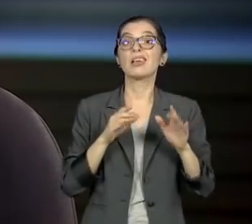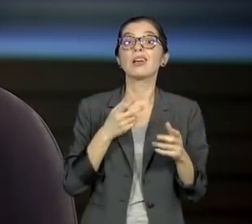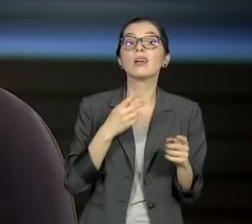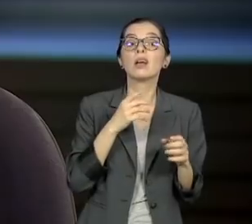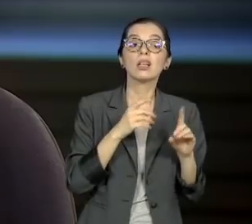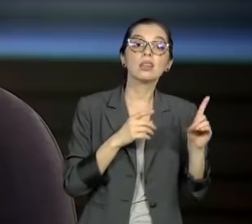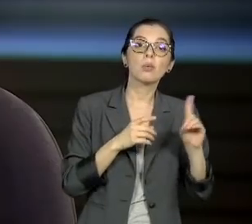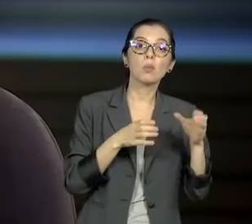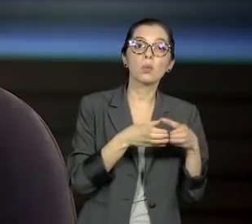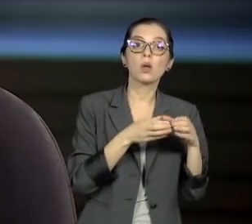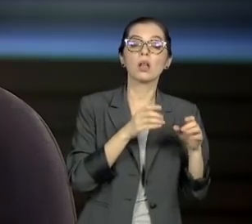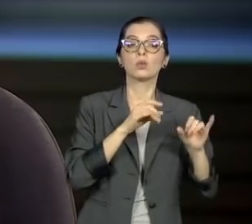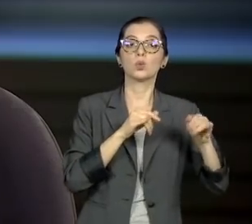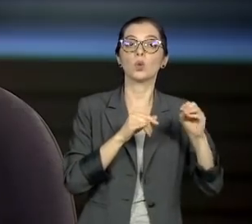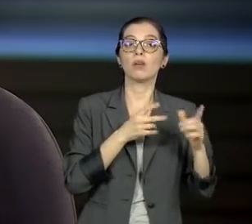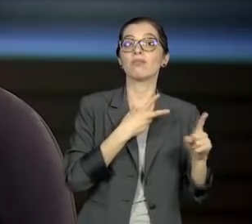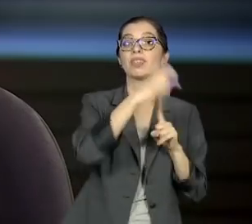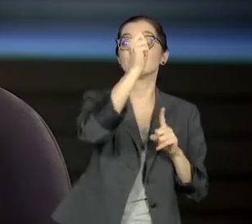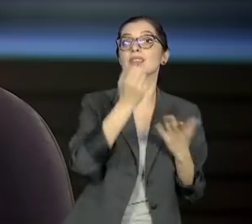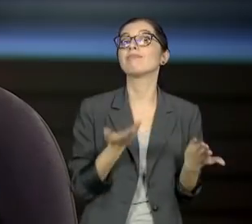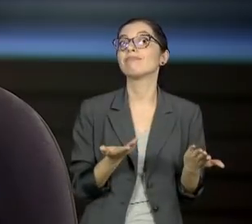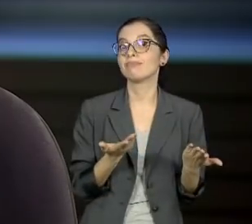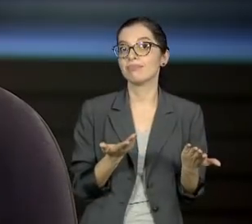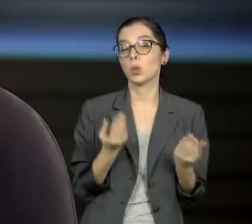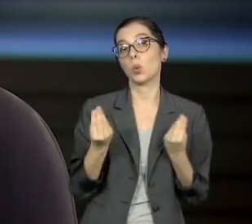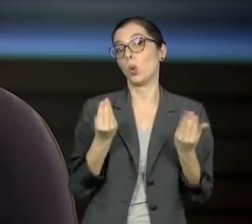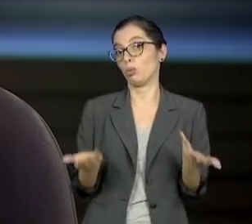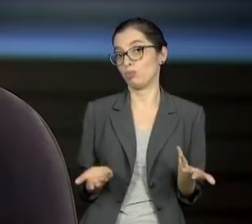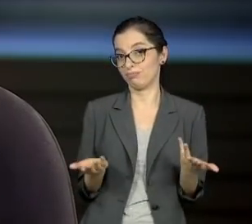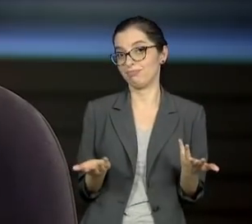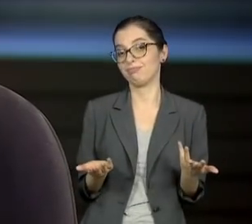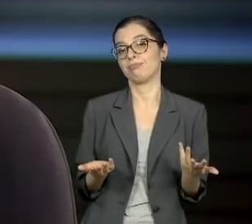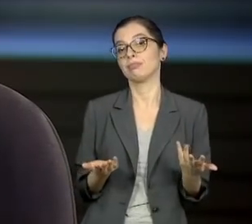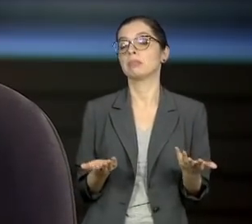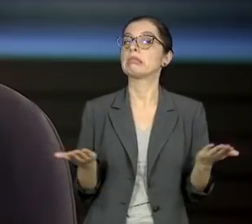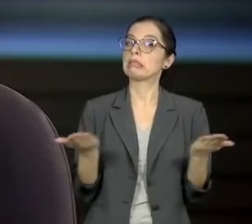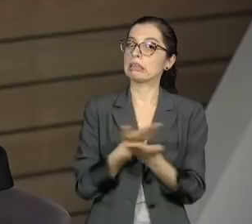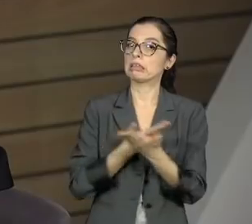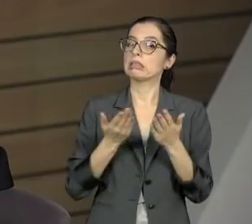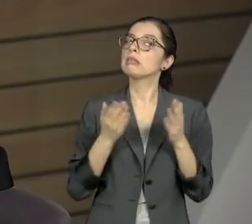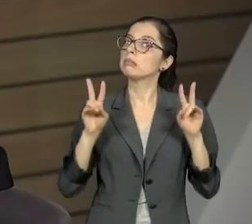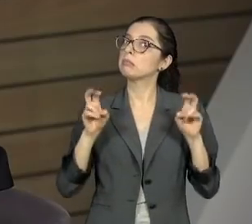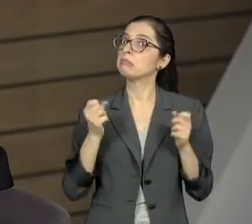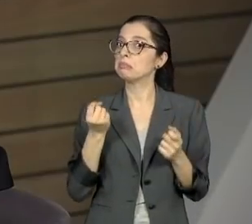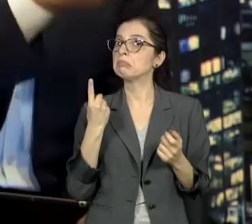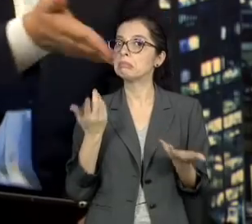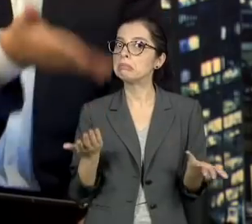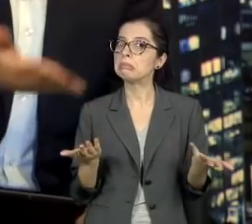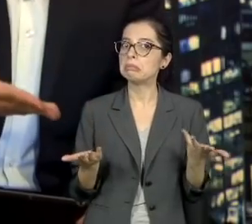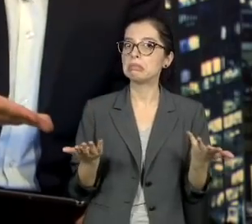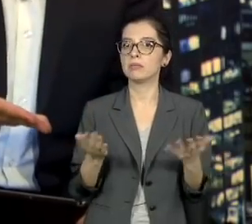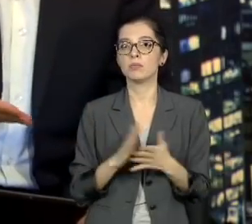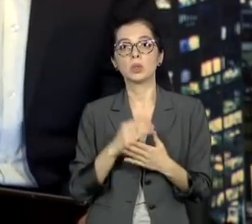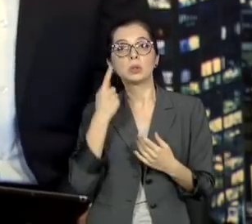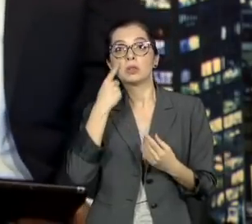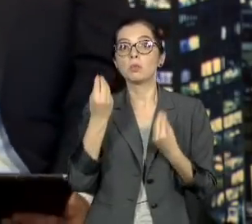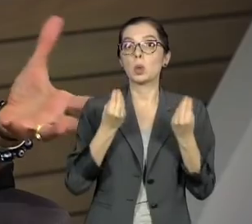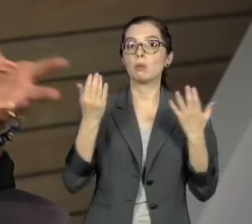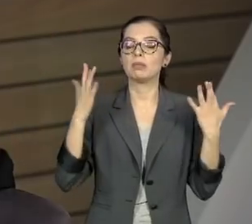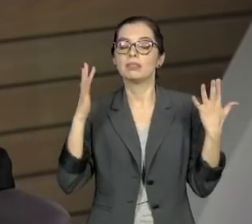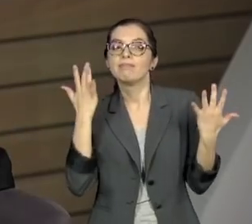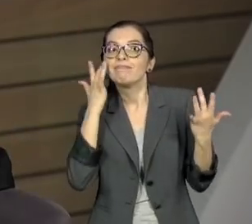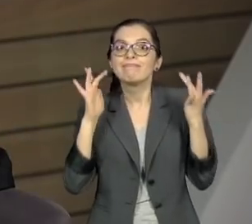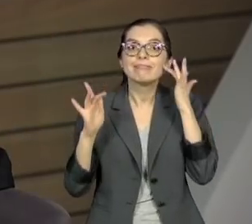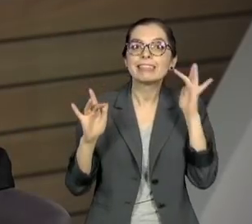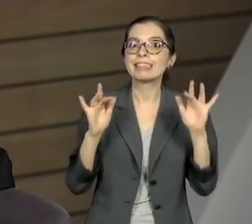vai surgir no mundo político, no Congresso, isso vai ser um assunto. Vai ser um assunto no dia seguinte, que a gente não sabe quando será esse dia seguinte. Pois é,